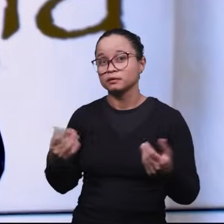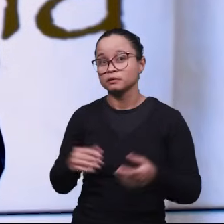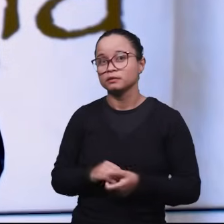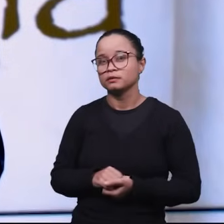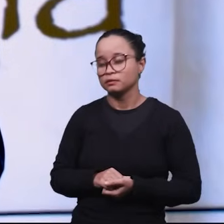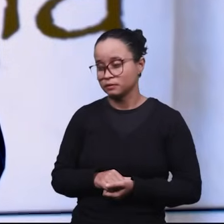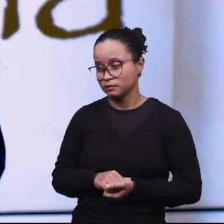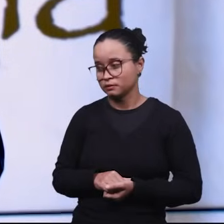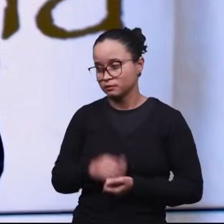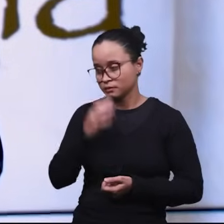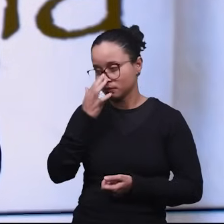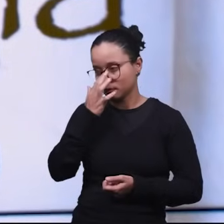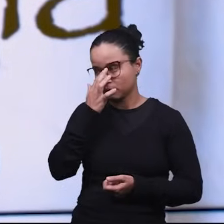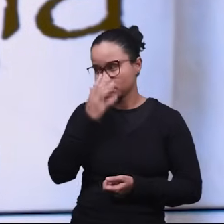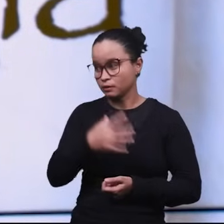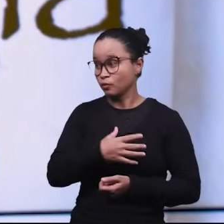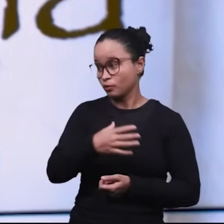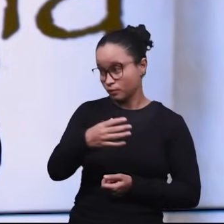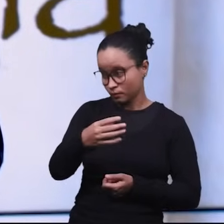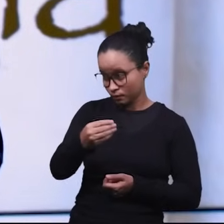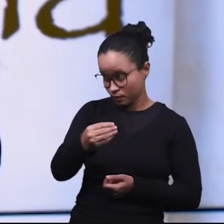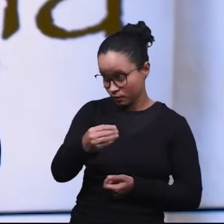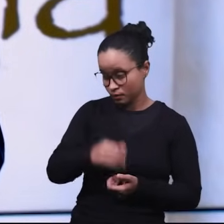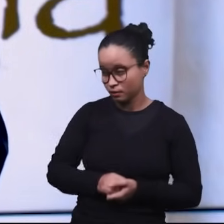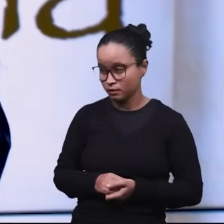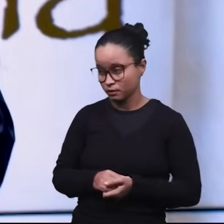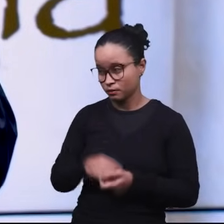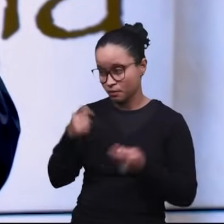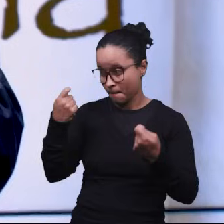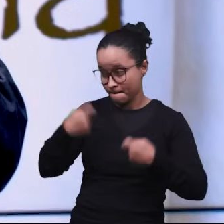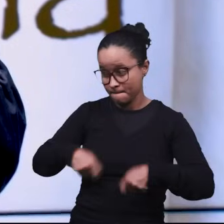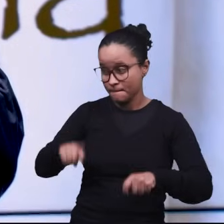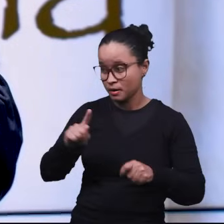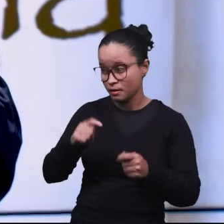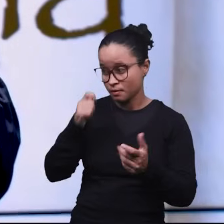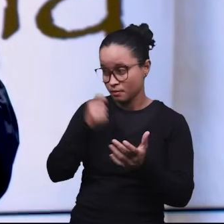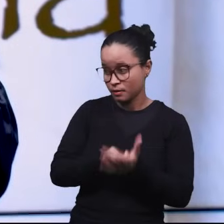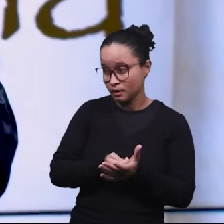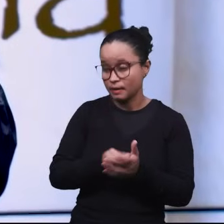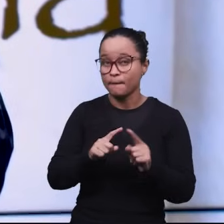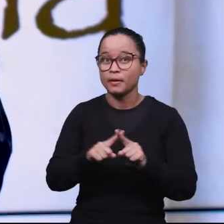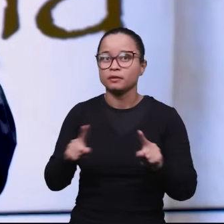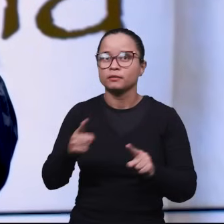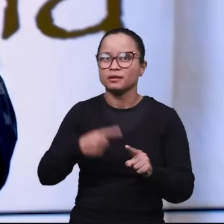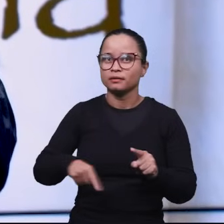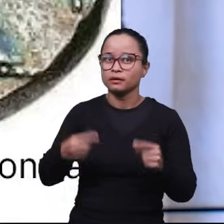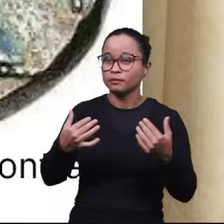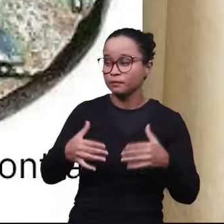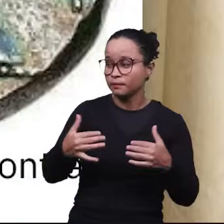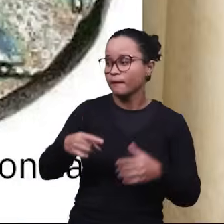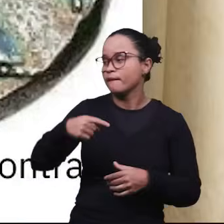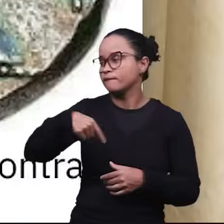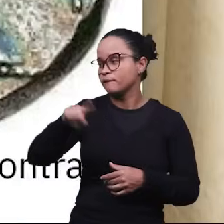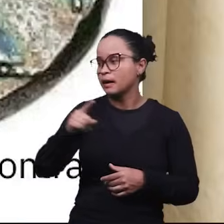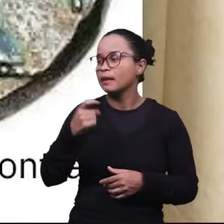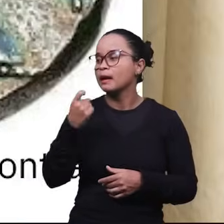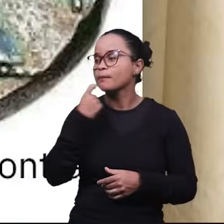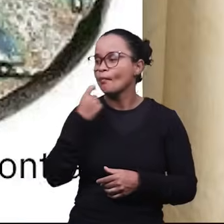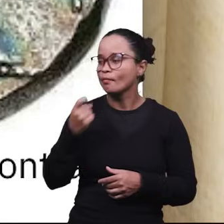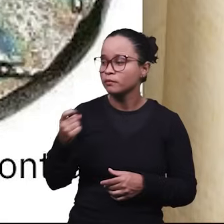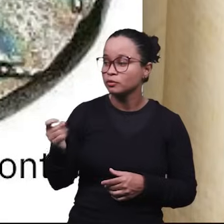isentos os filhos. Mas para que não os escandalizemos, vai ao